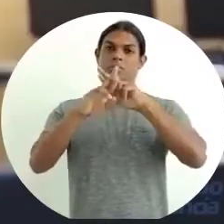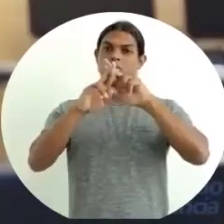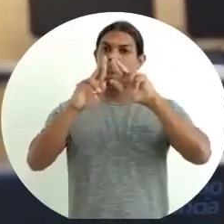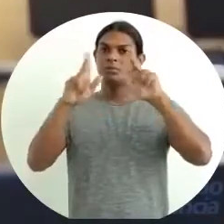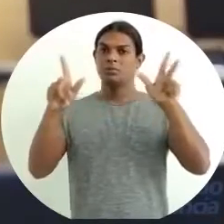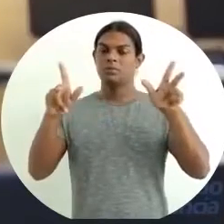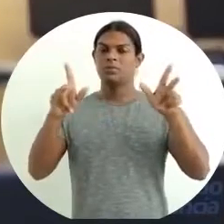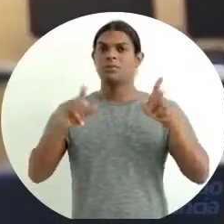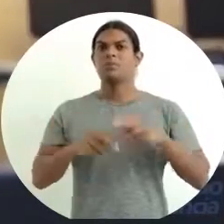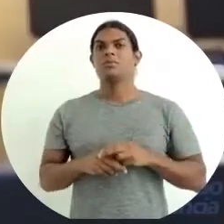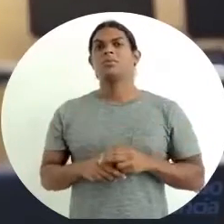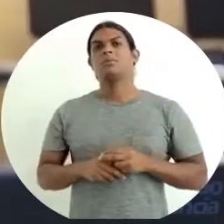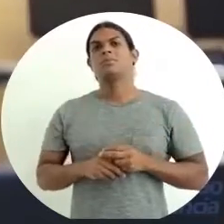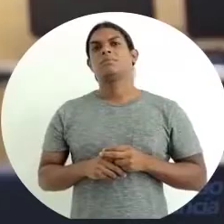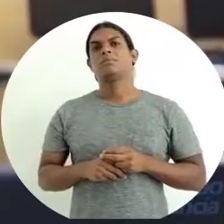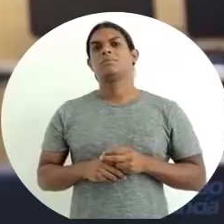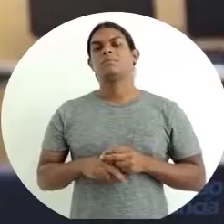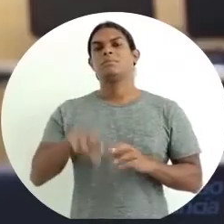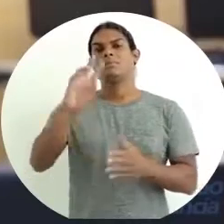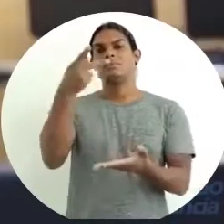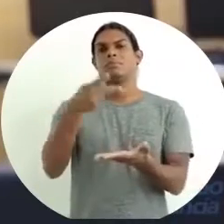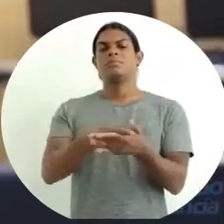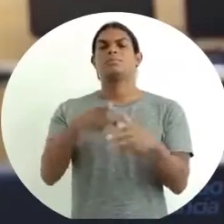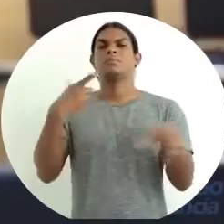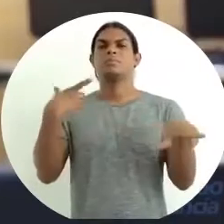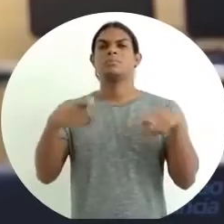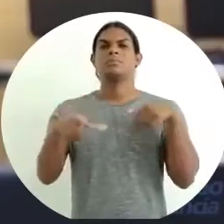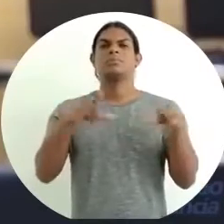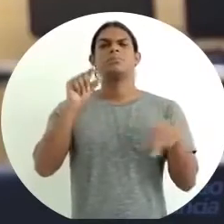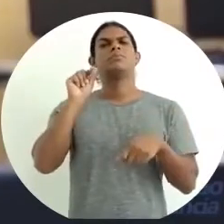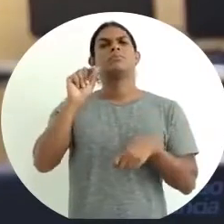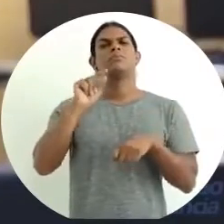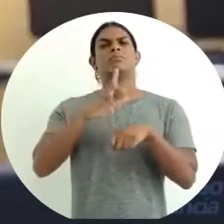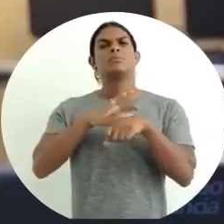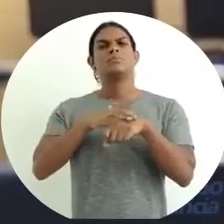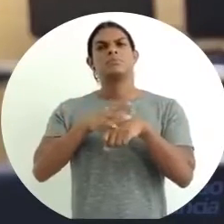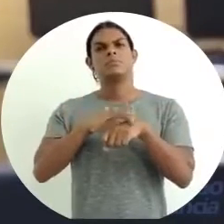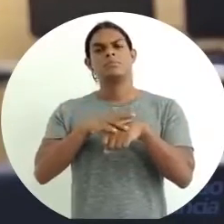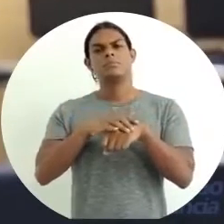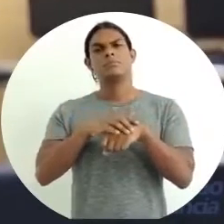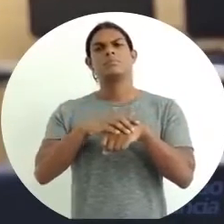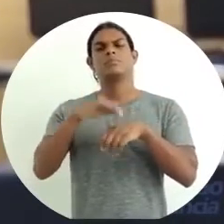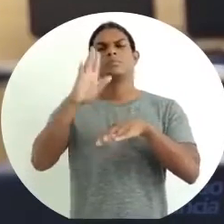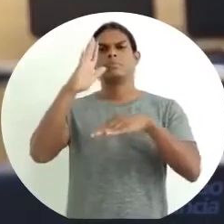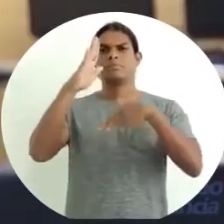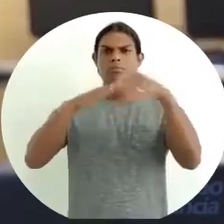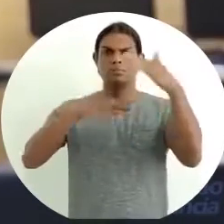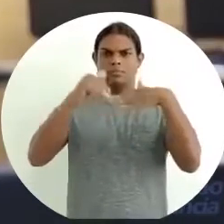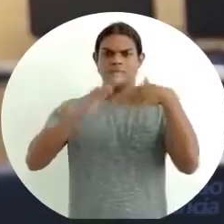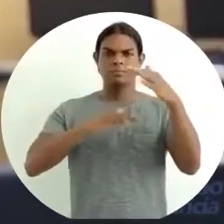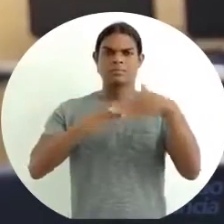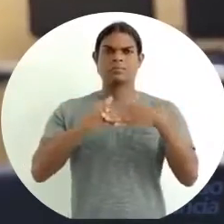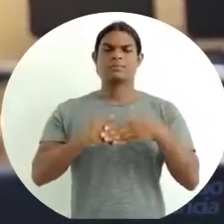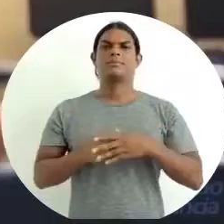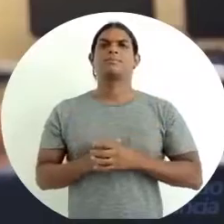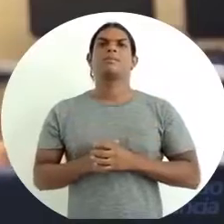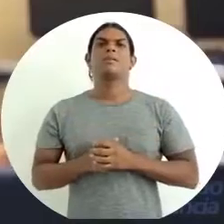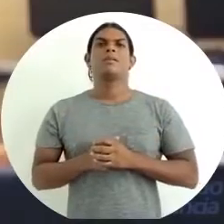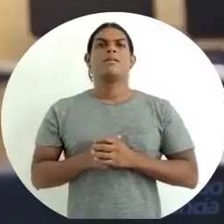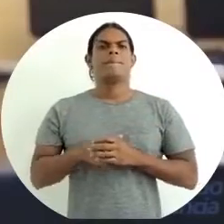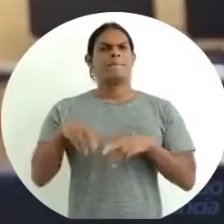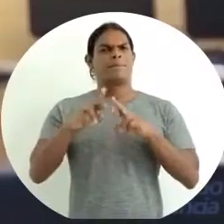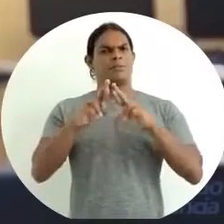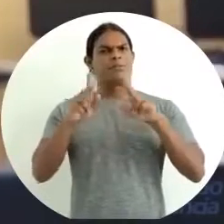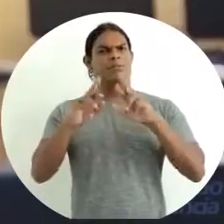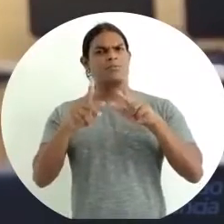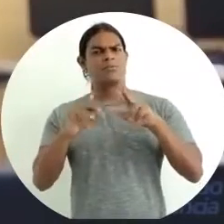consideradas acidente do trabalho. E o que é doença profissional? Tem uma diferença de doença do